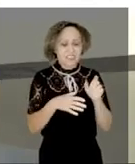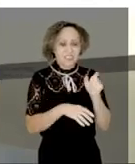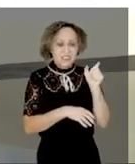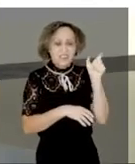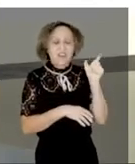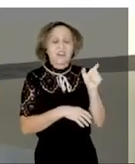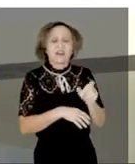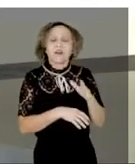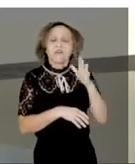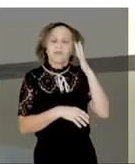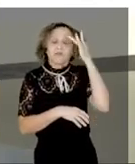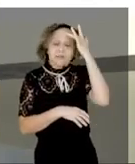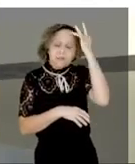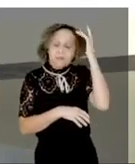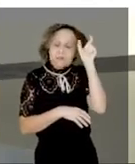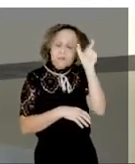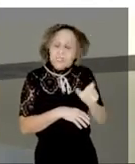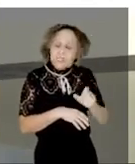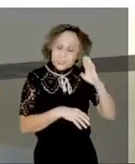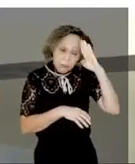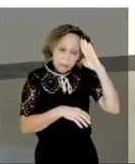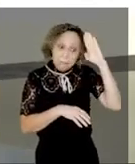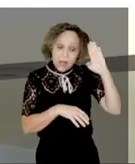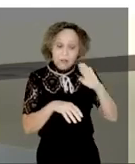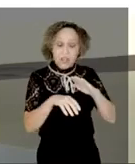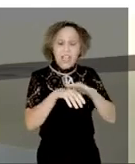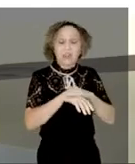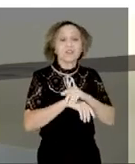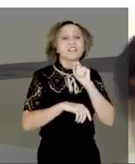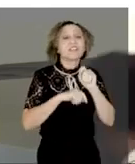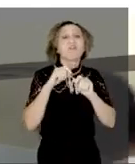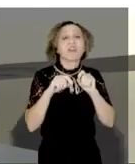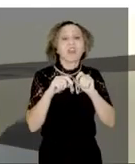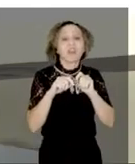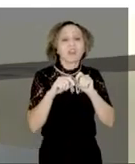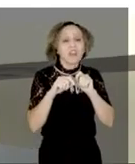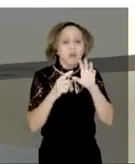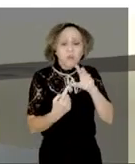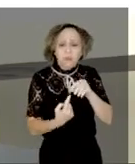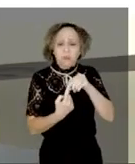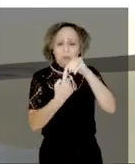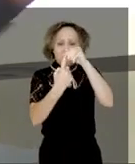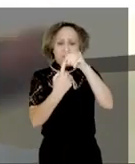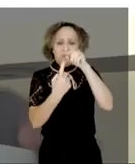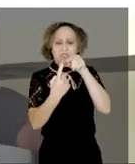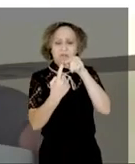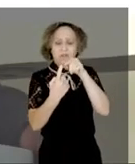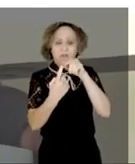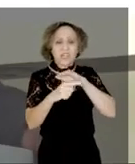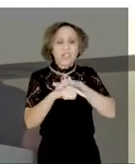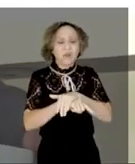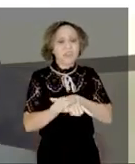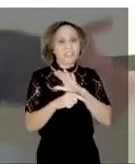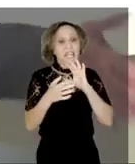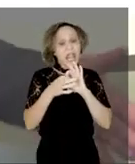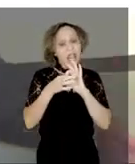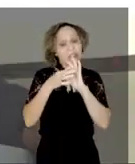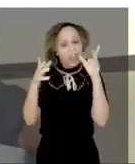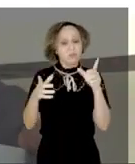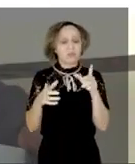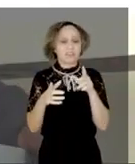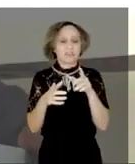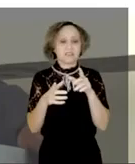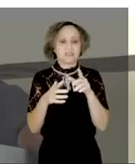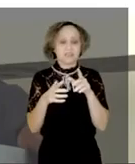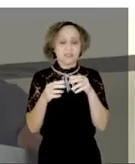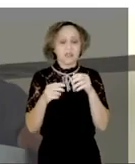Democracia não se traduz apenas pelo gesto importante de votar.